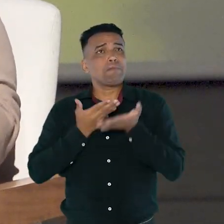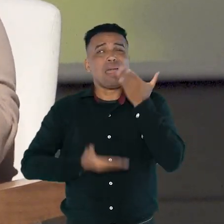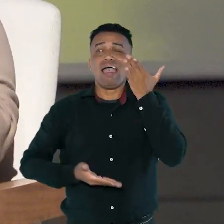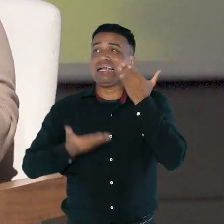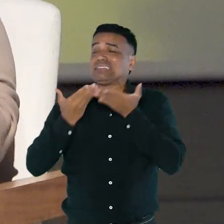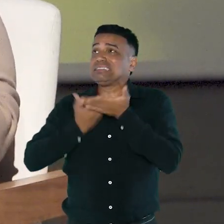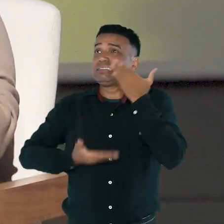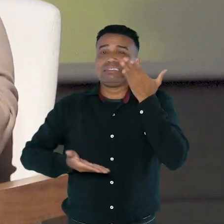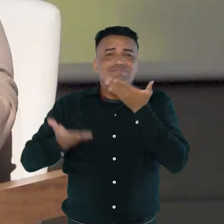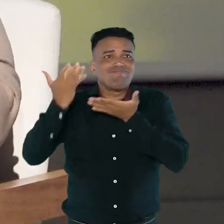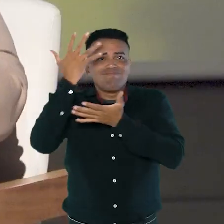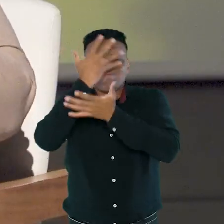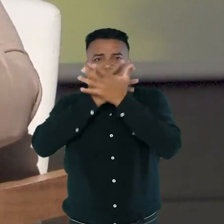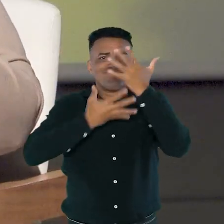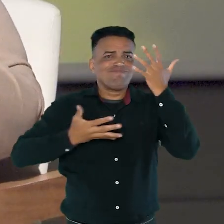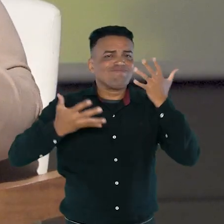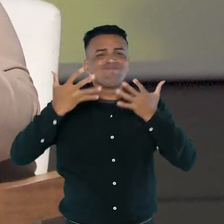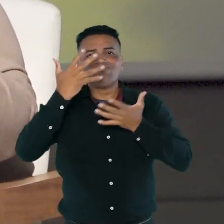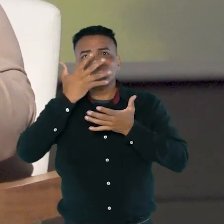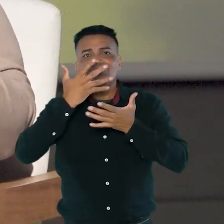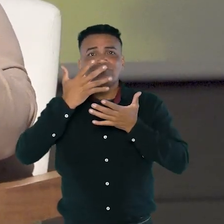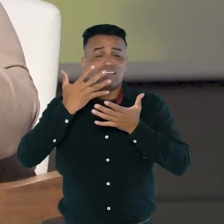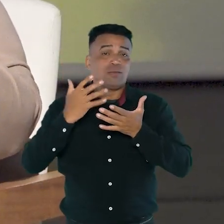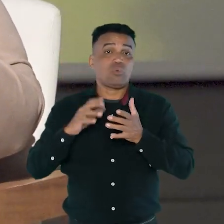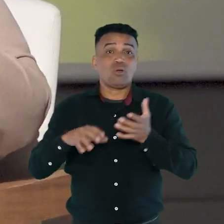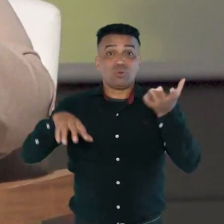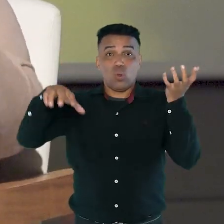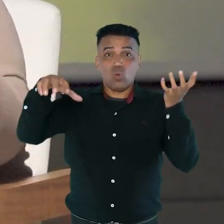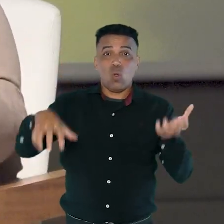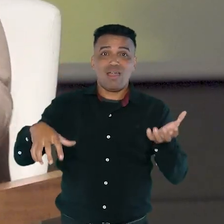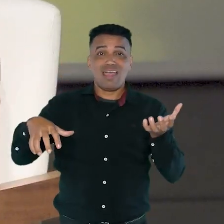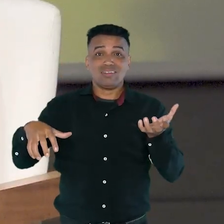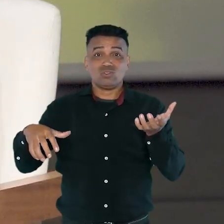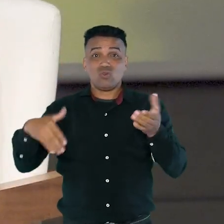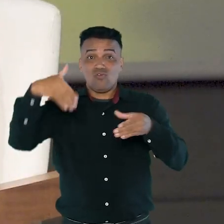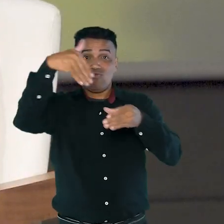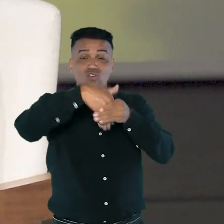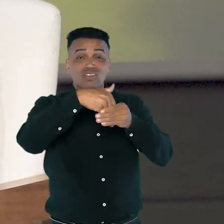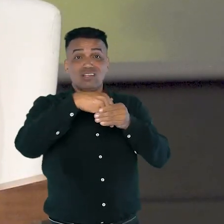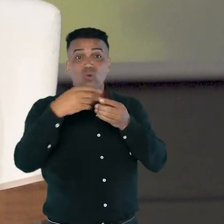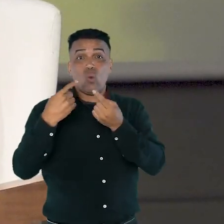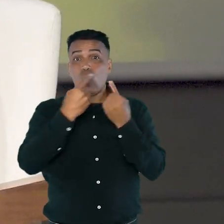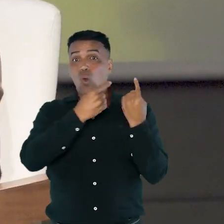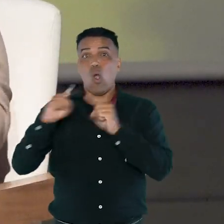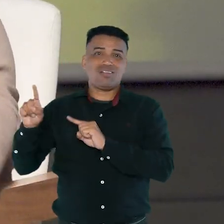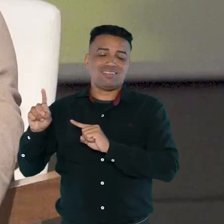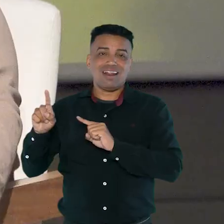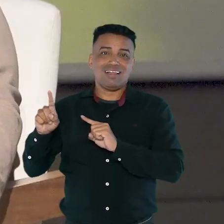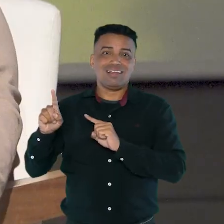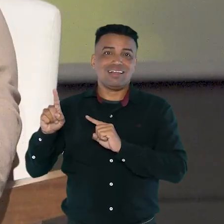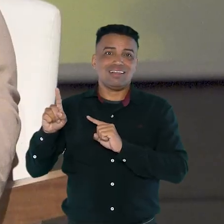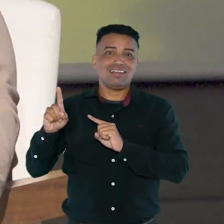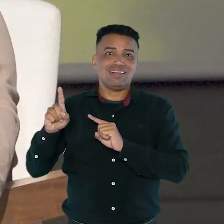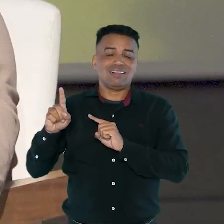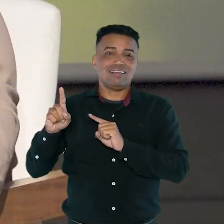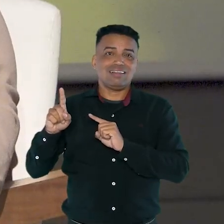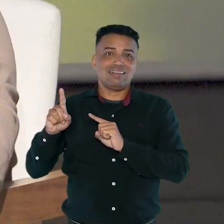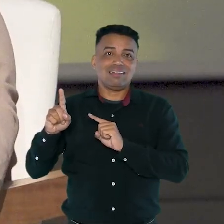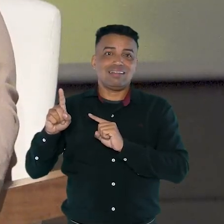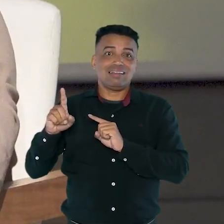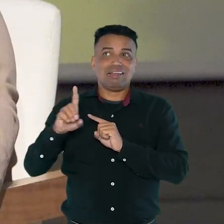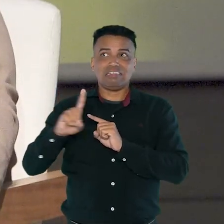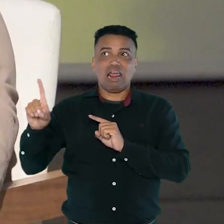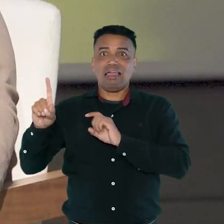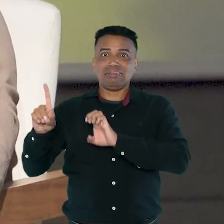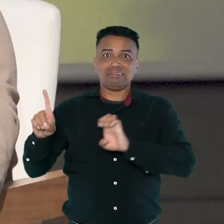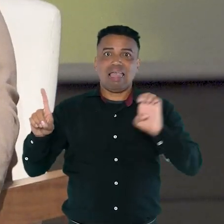um bocado, né? Não é à toa que a gente tem um Congresso aí votando contra nós. A gente não consegue derrubar